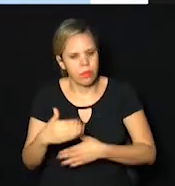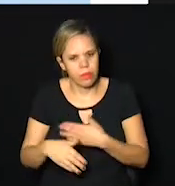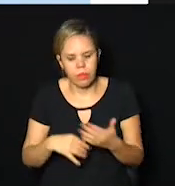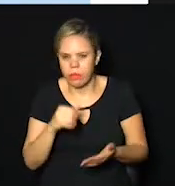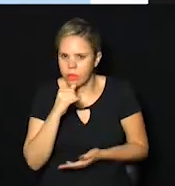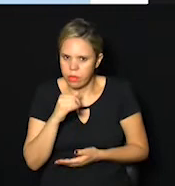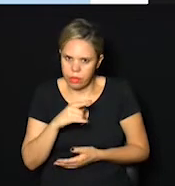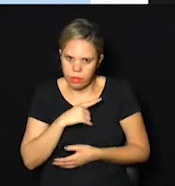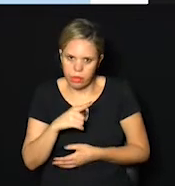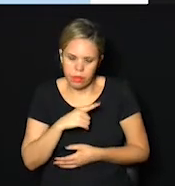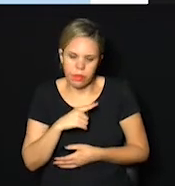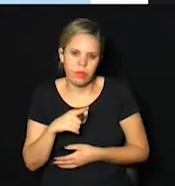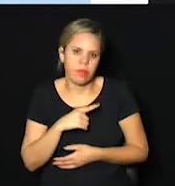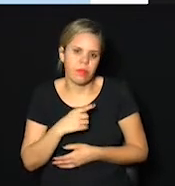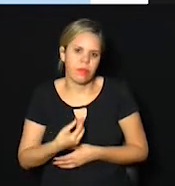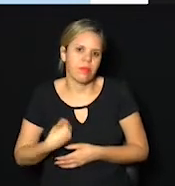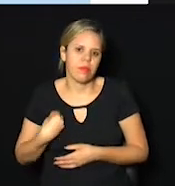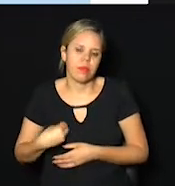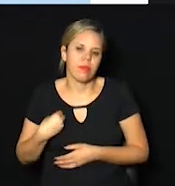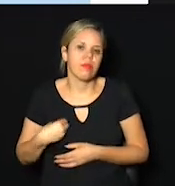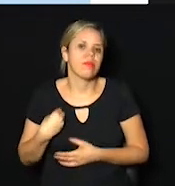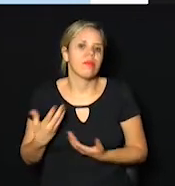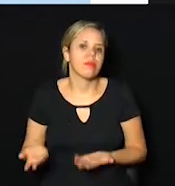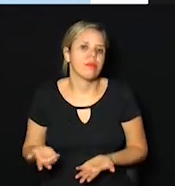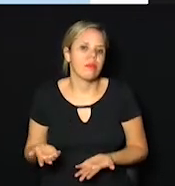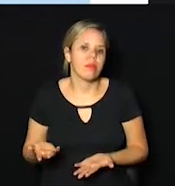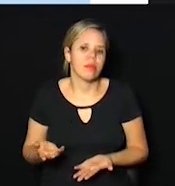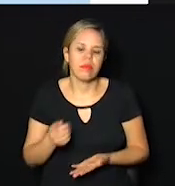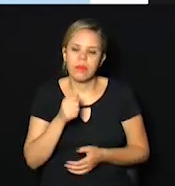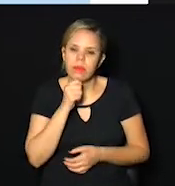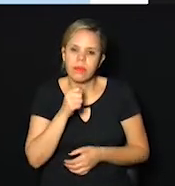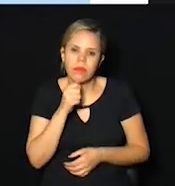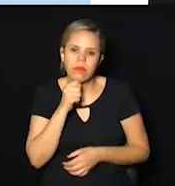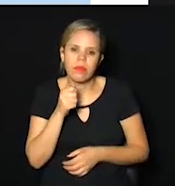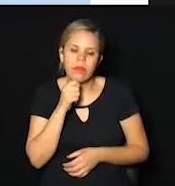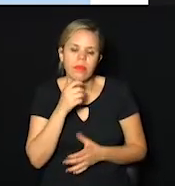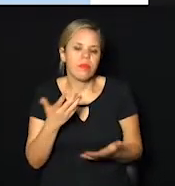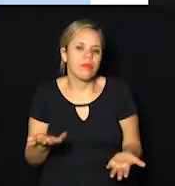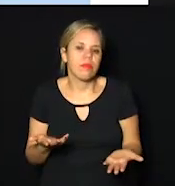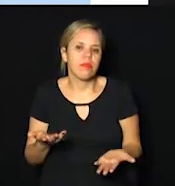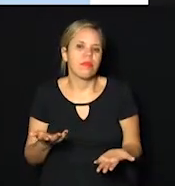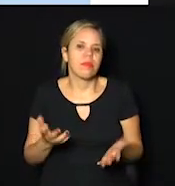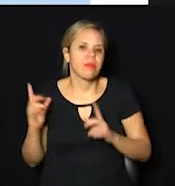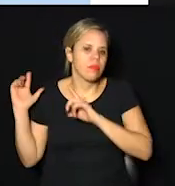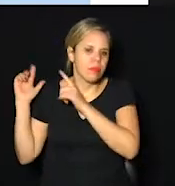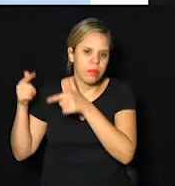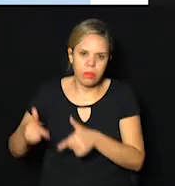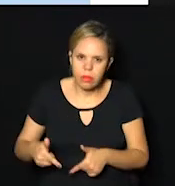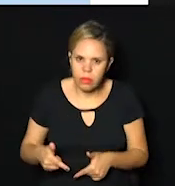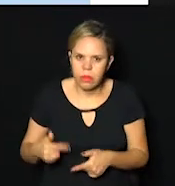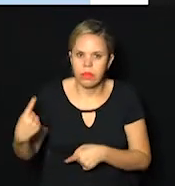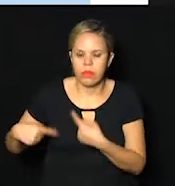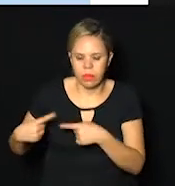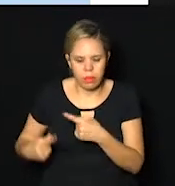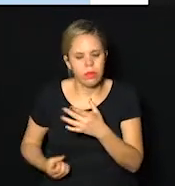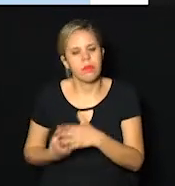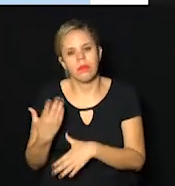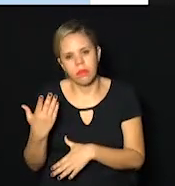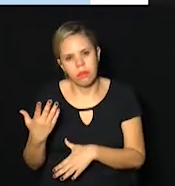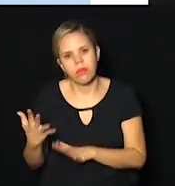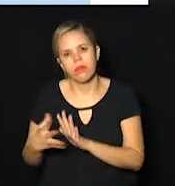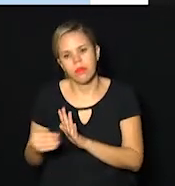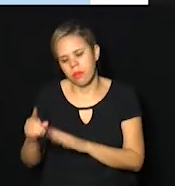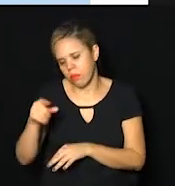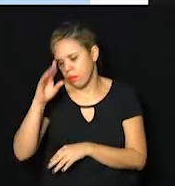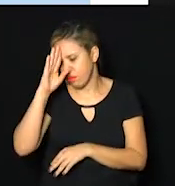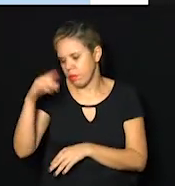nós estamos vivendo uma tendência conservadora em determinados ambientes políticos. Isso tem acontecido. Isso é